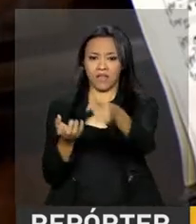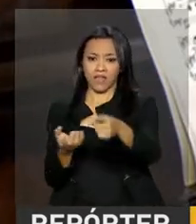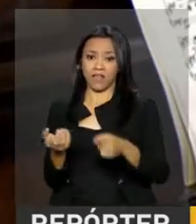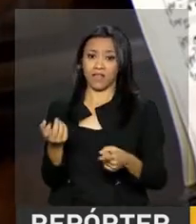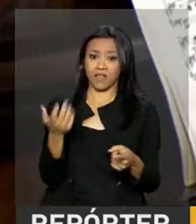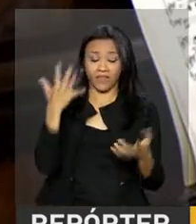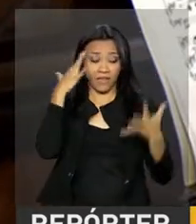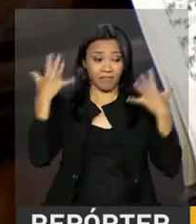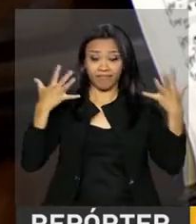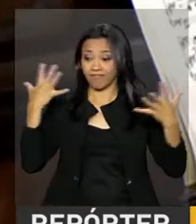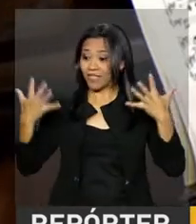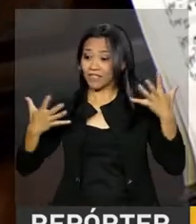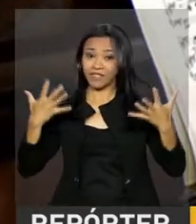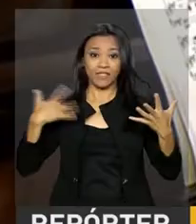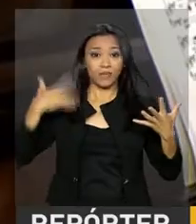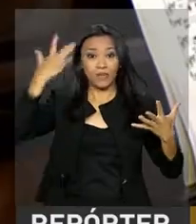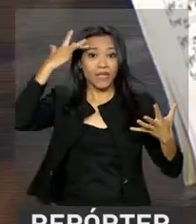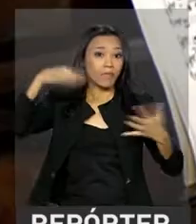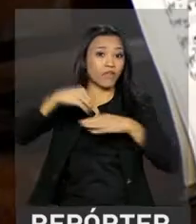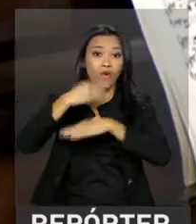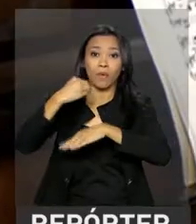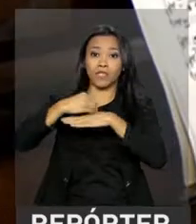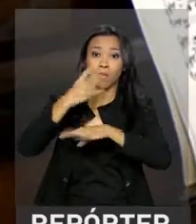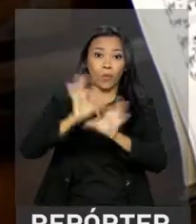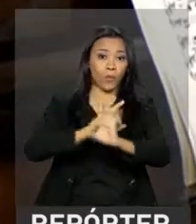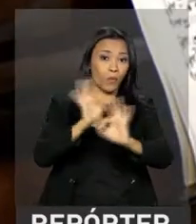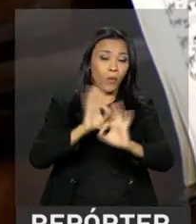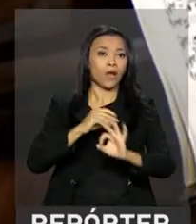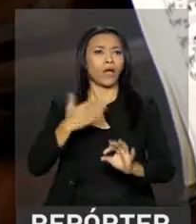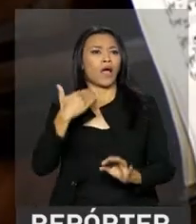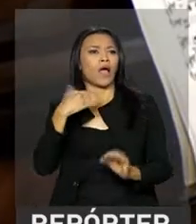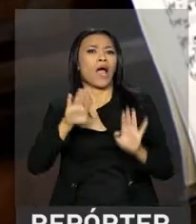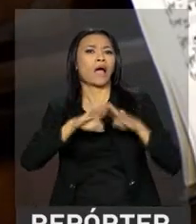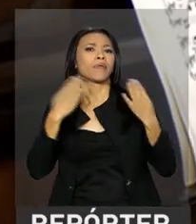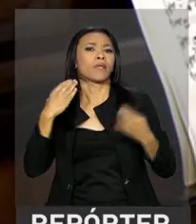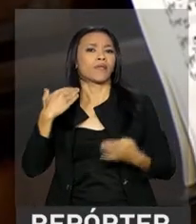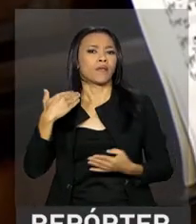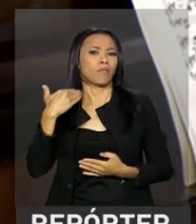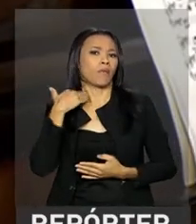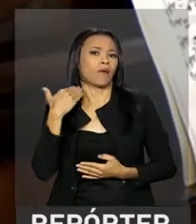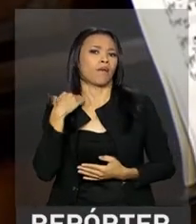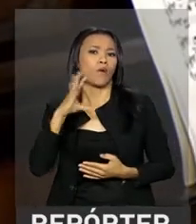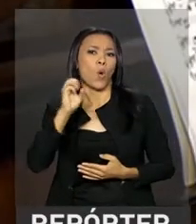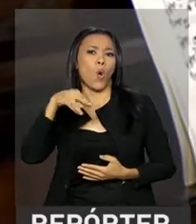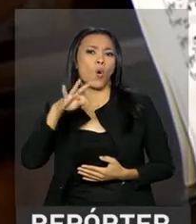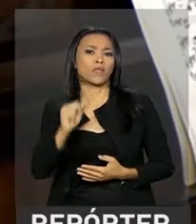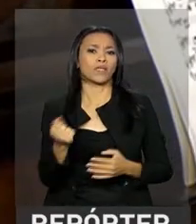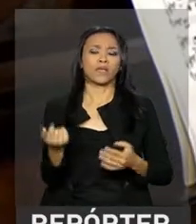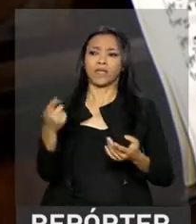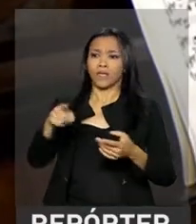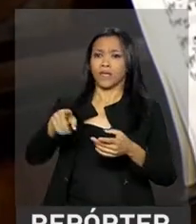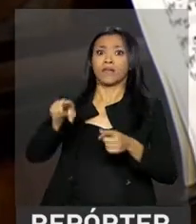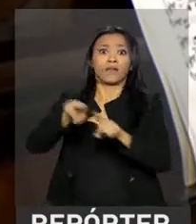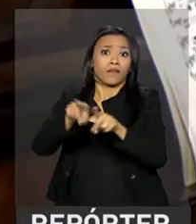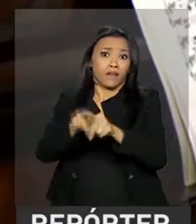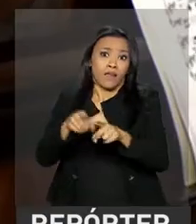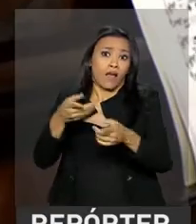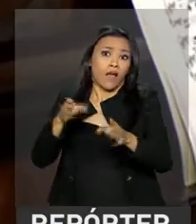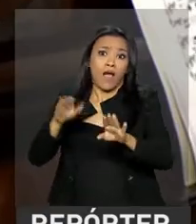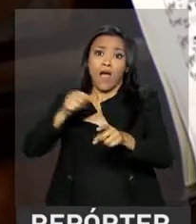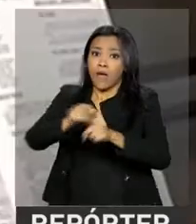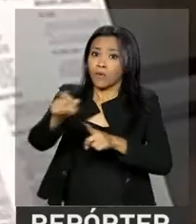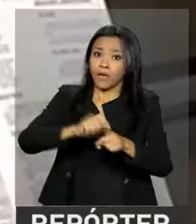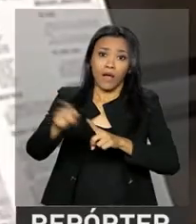vi um pouco perdida porque não tinha muita informação tem que abrir conta bancária tem que alugar um apartamento de vocês cpf e rg